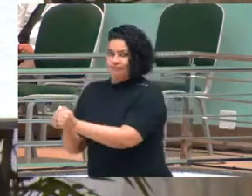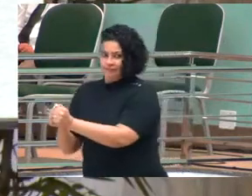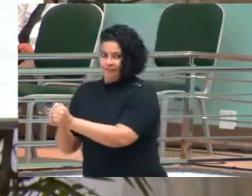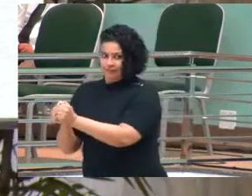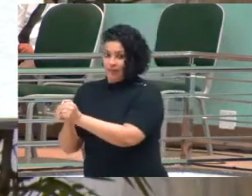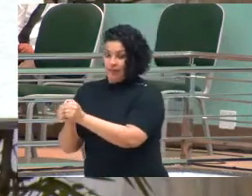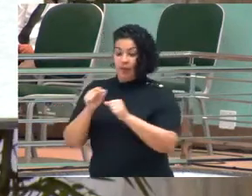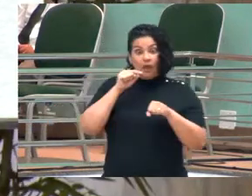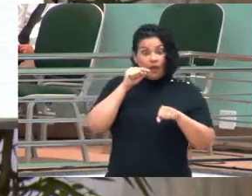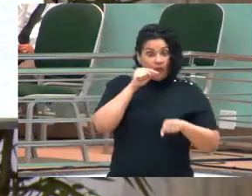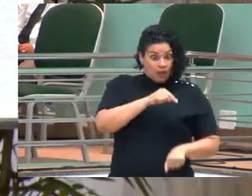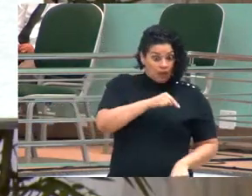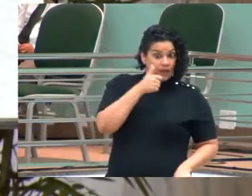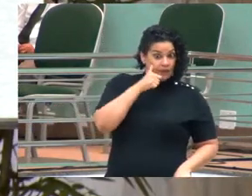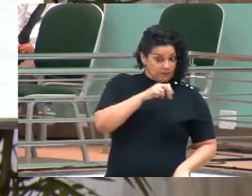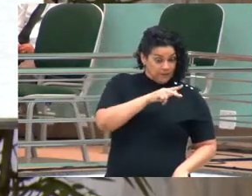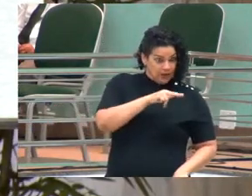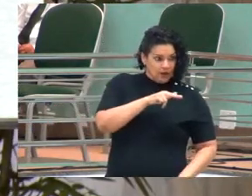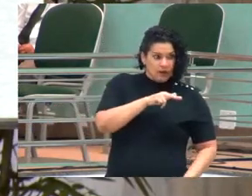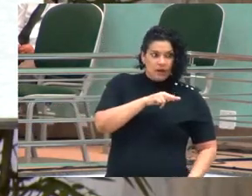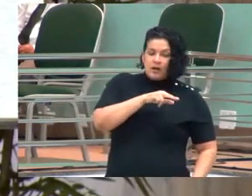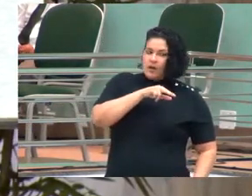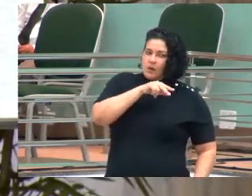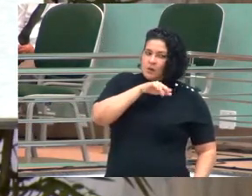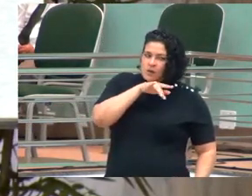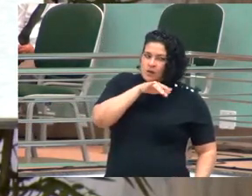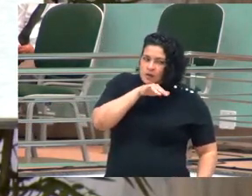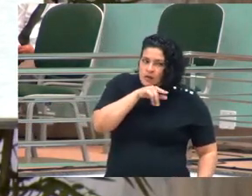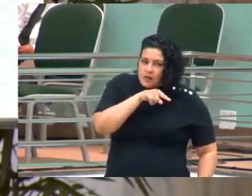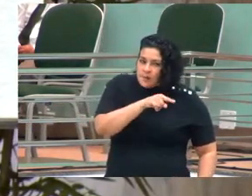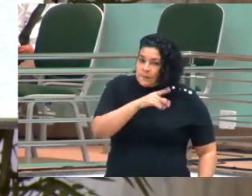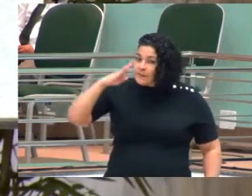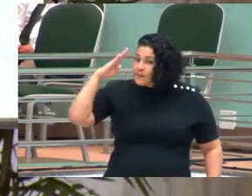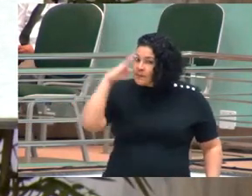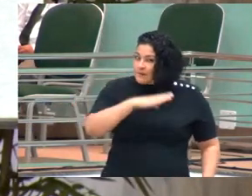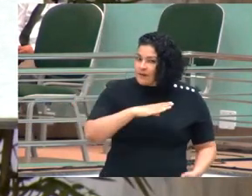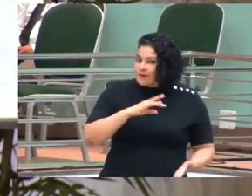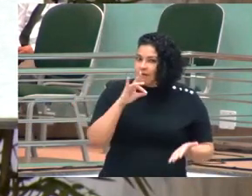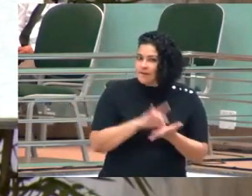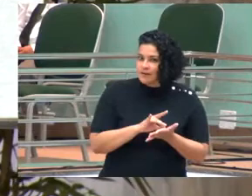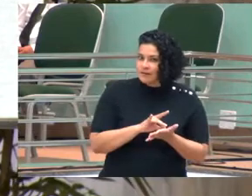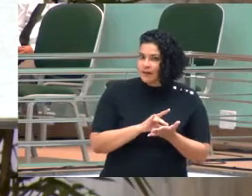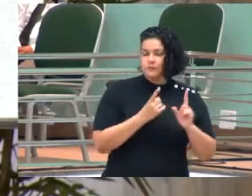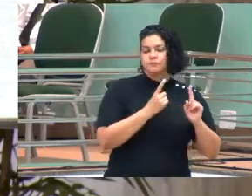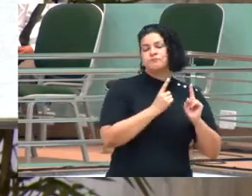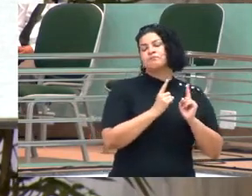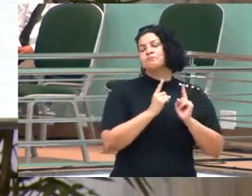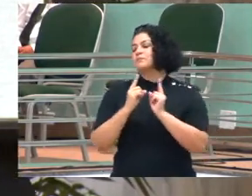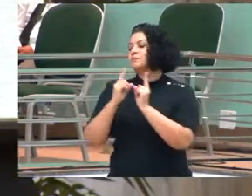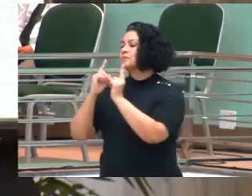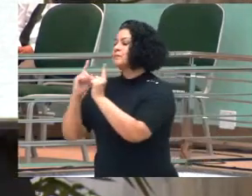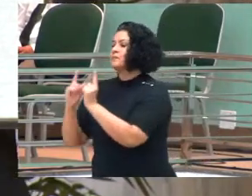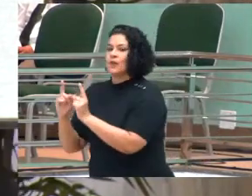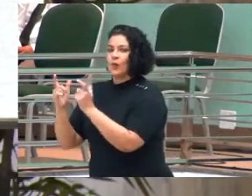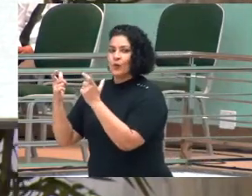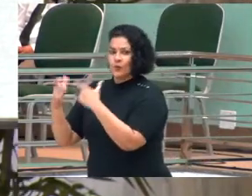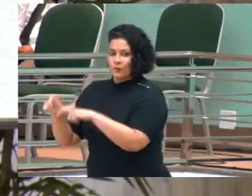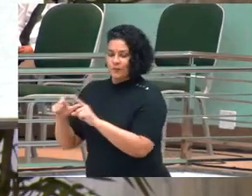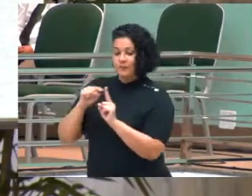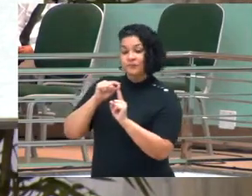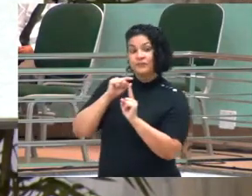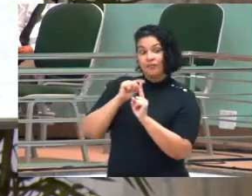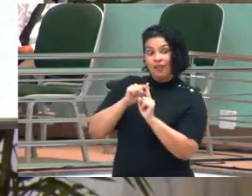ter voltado bem preparados para assumir o seu lugar. Vocês acreditam que Herodes mandou